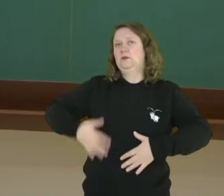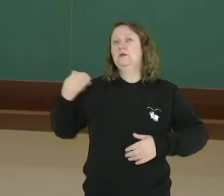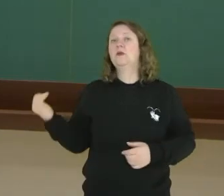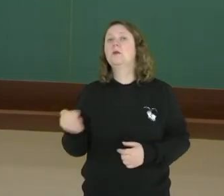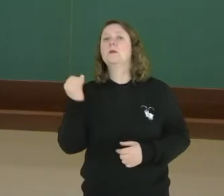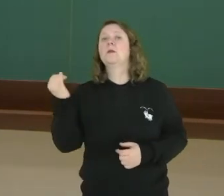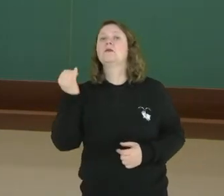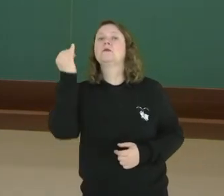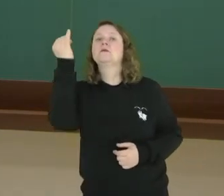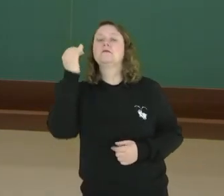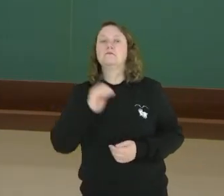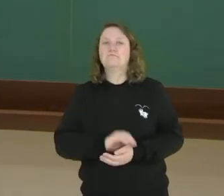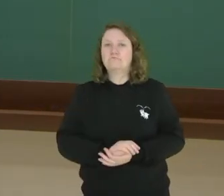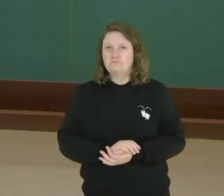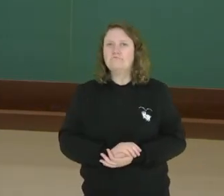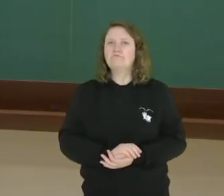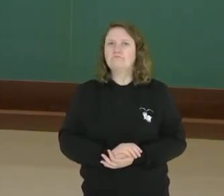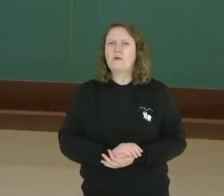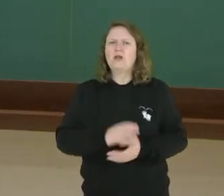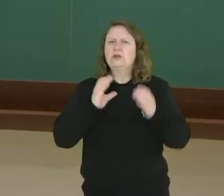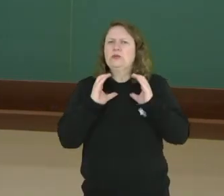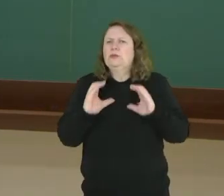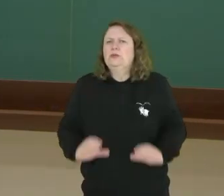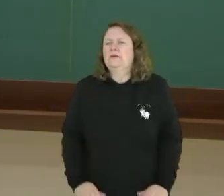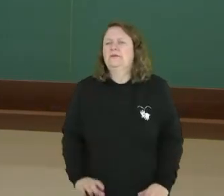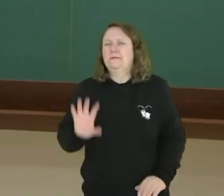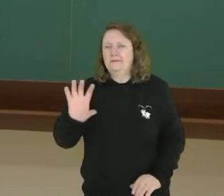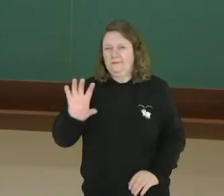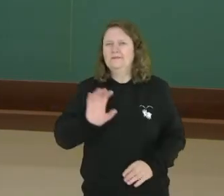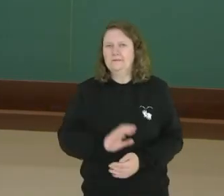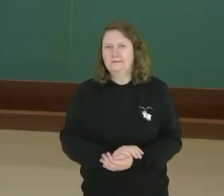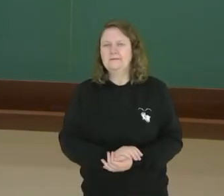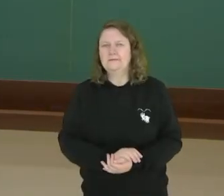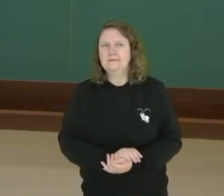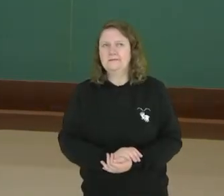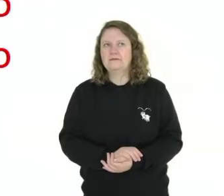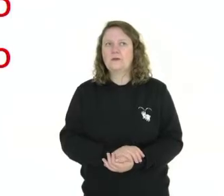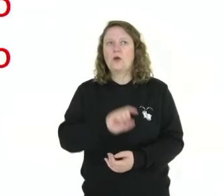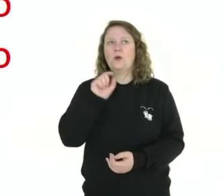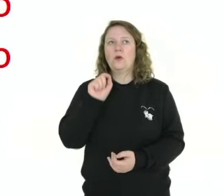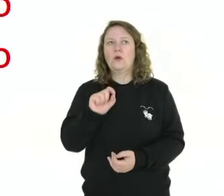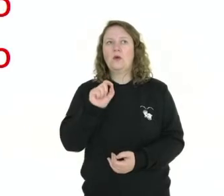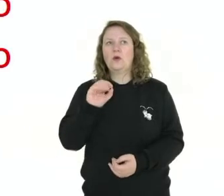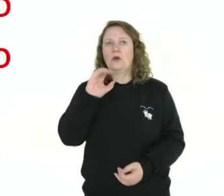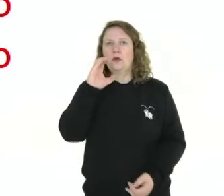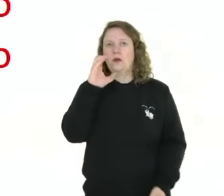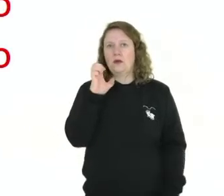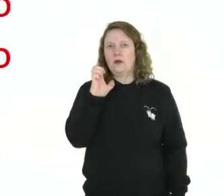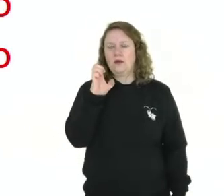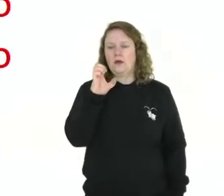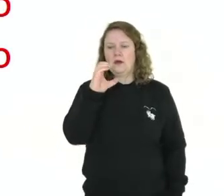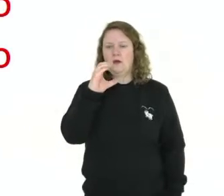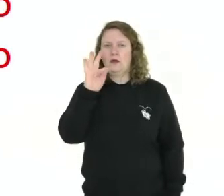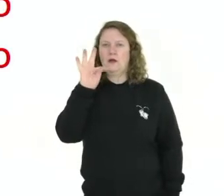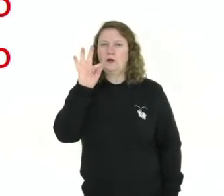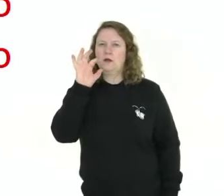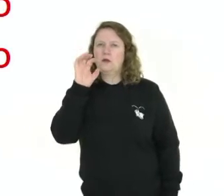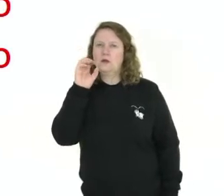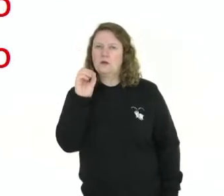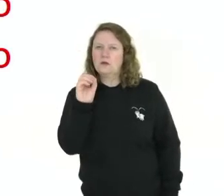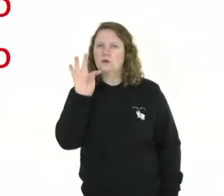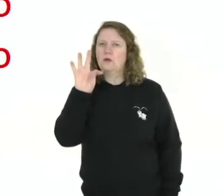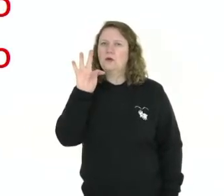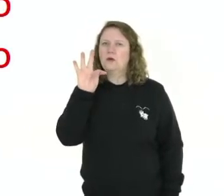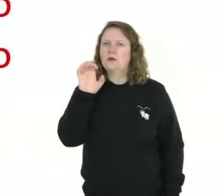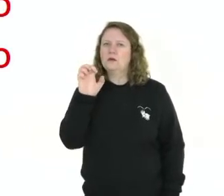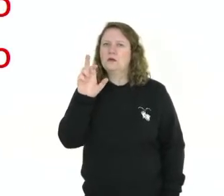importância desse comportamento. Vamos lá então? Eles são ectotérmicos. O que, que quer dizer isso?